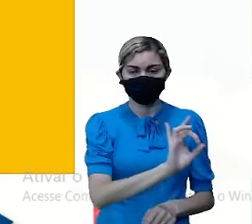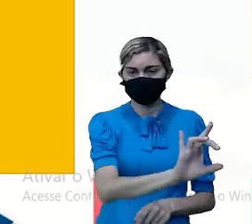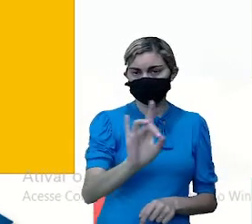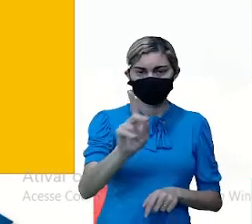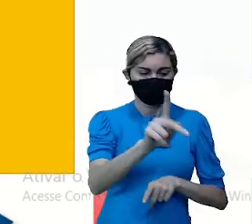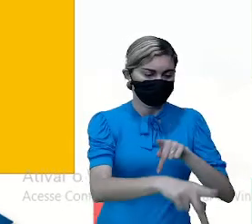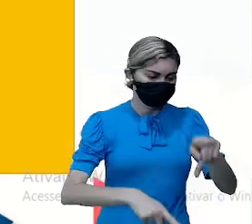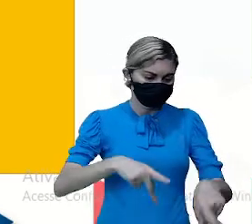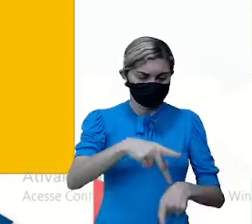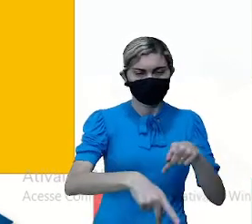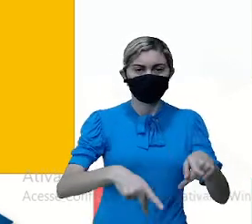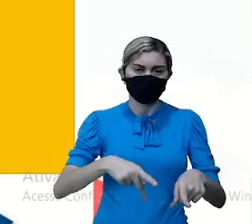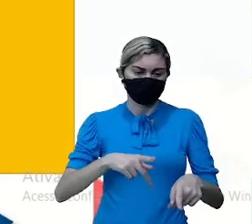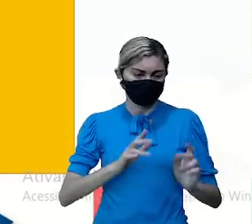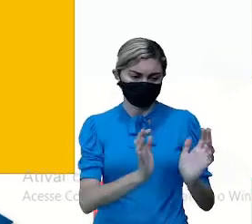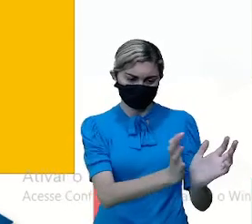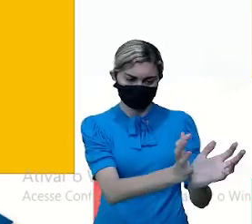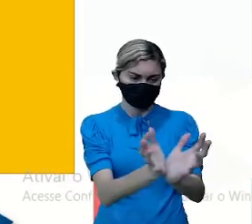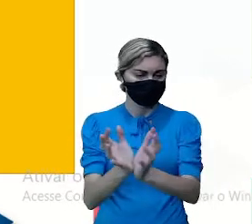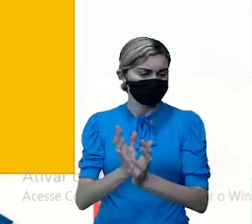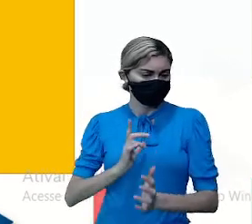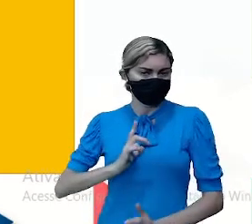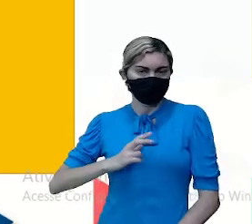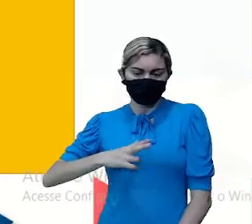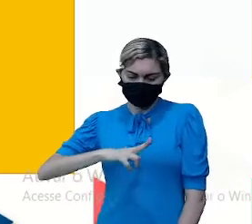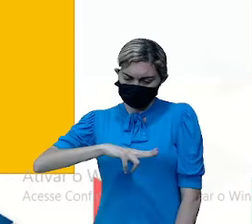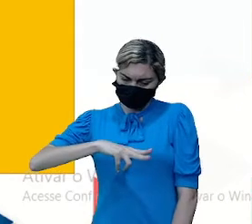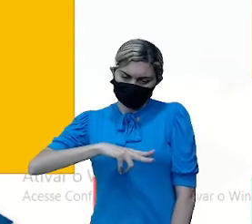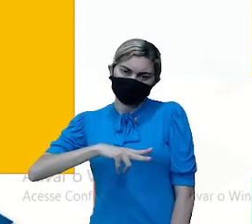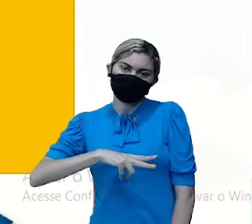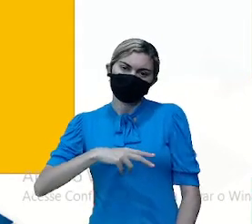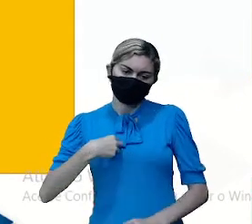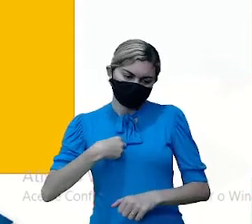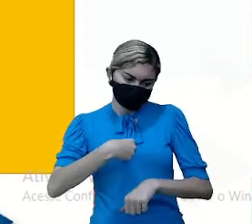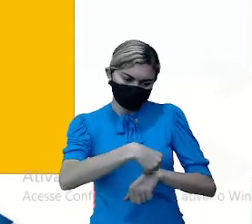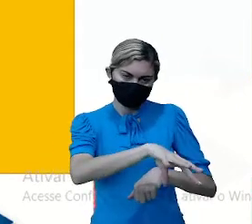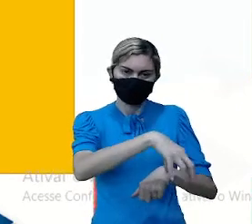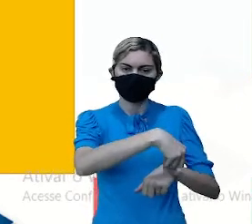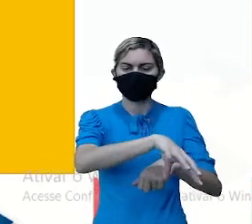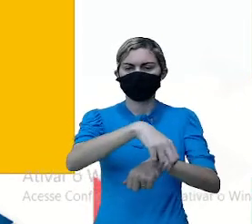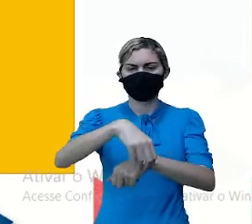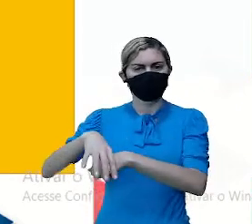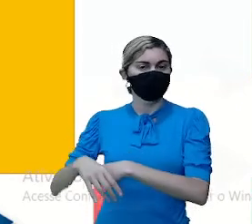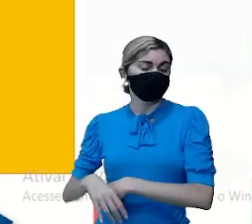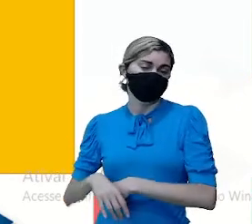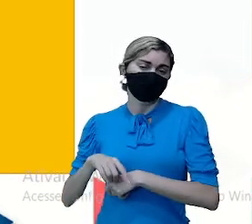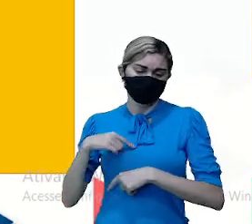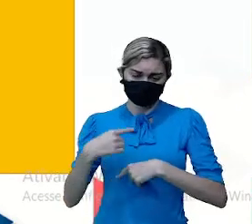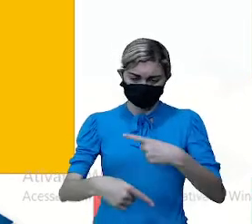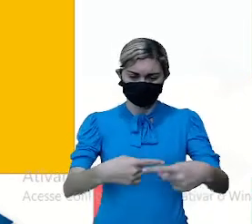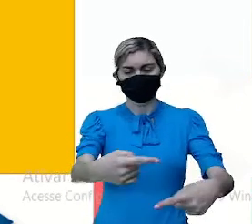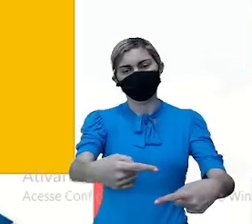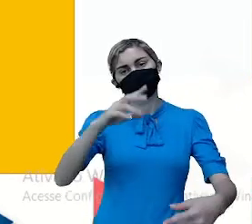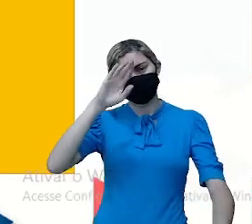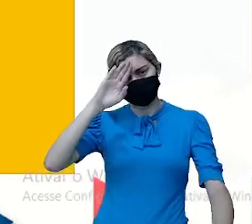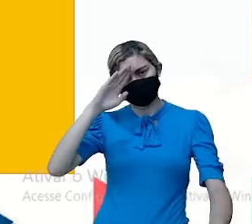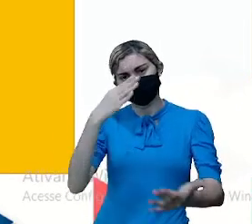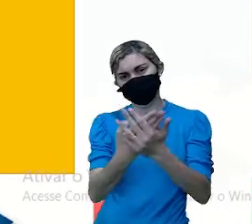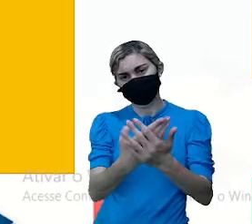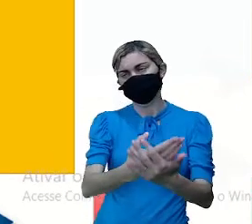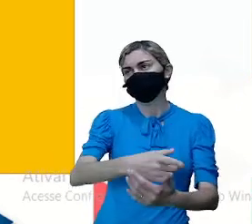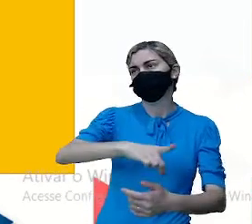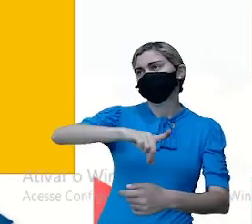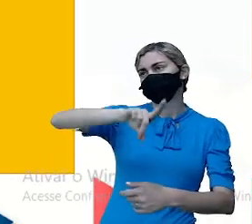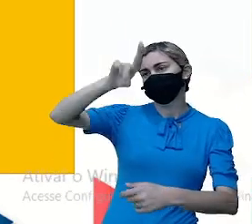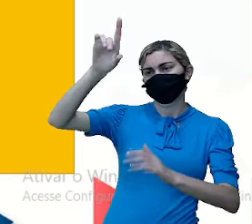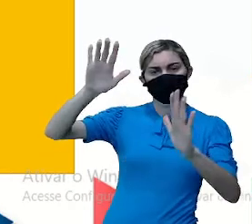sua forma particular de reverenciar o transcendente. Um elemento comum, a crença num Deus